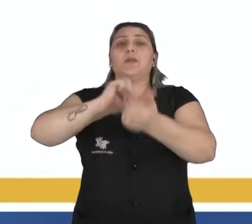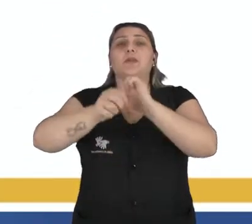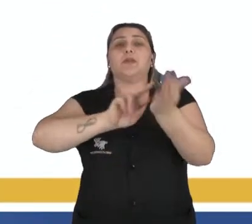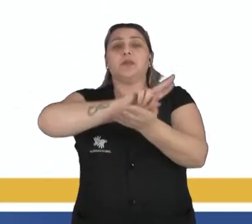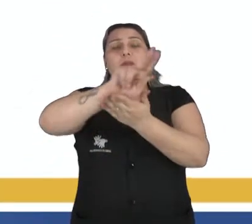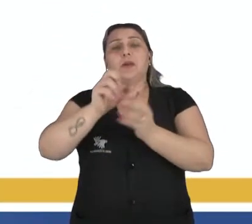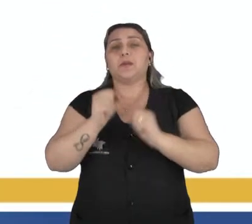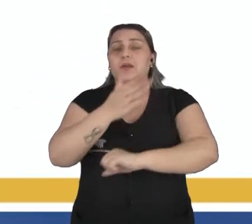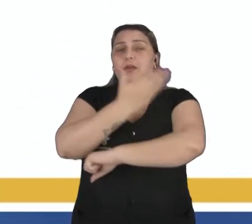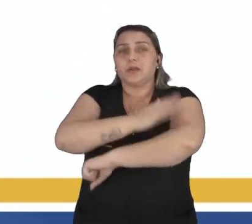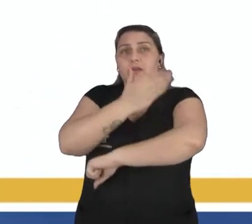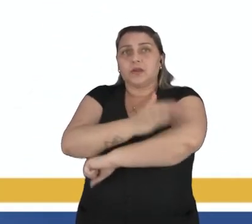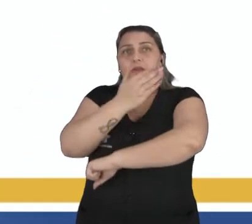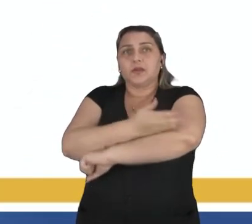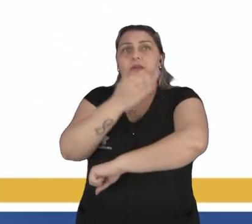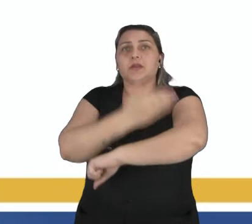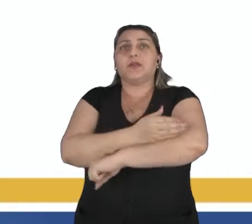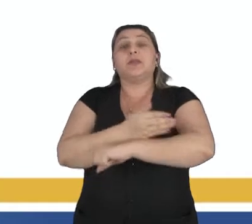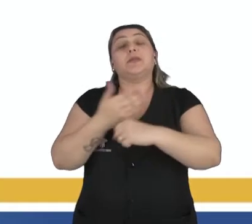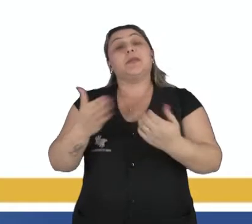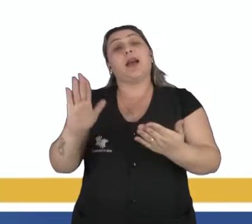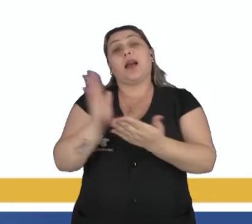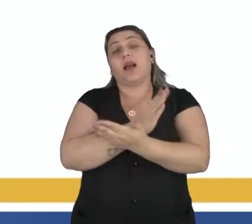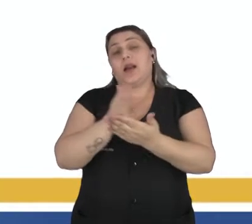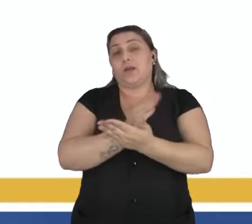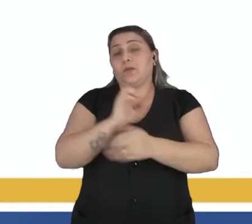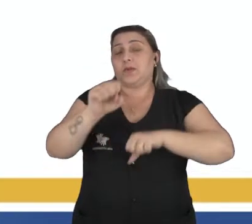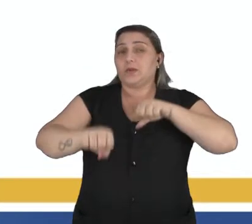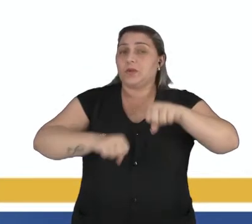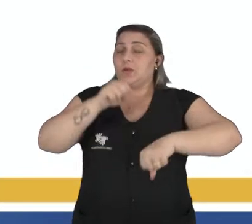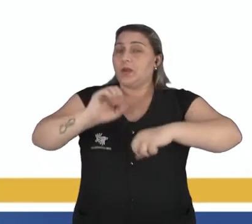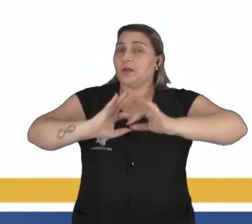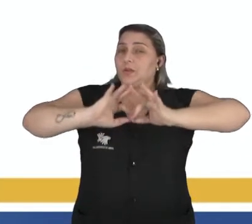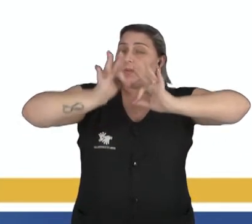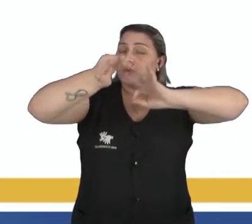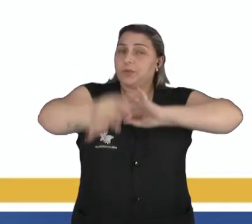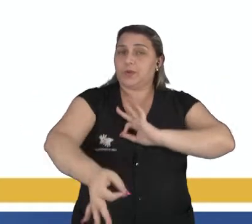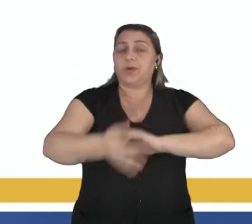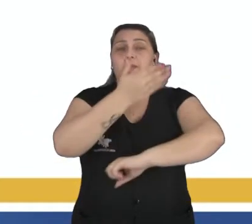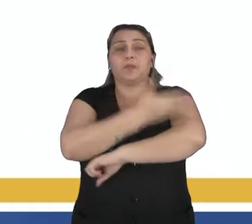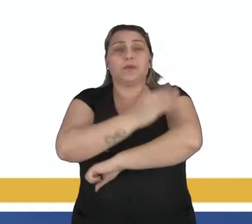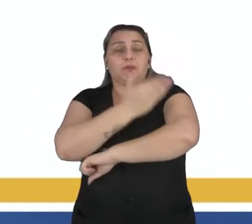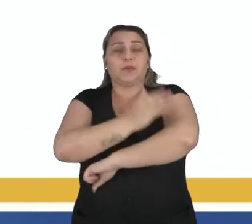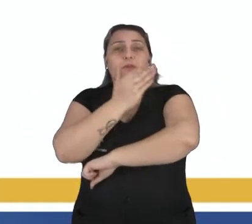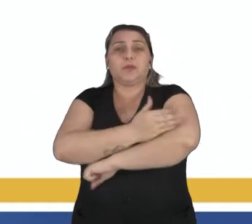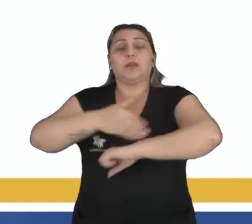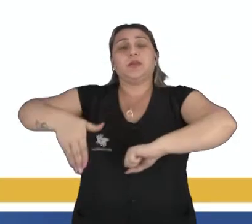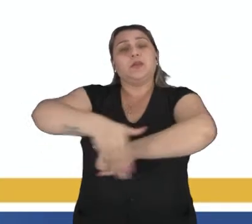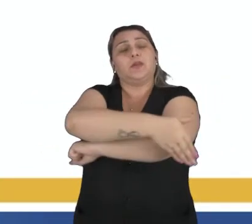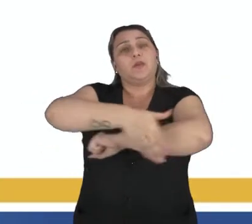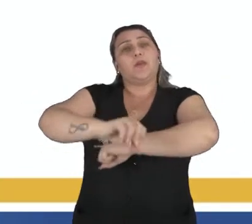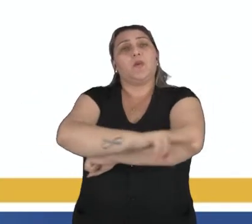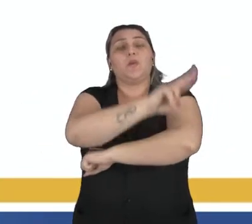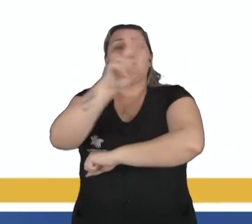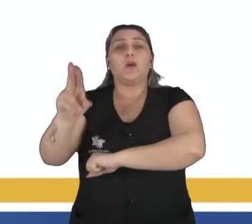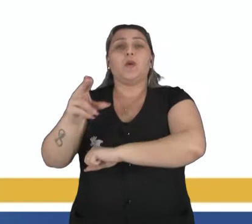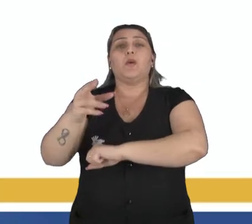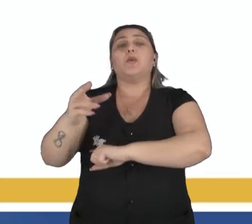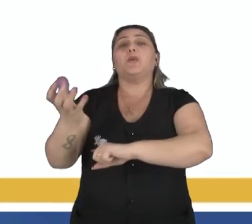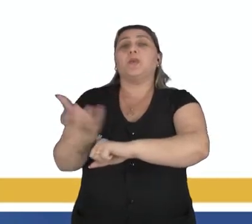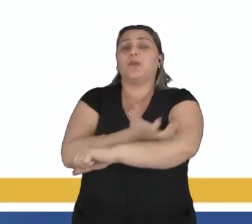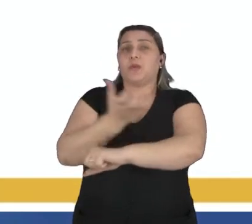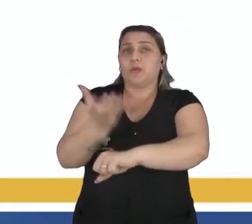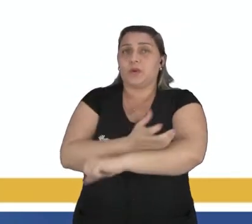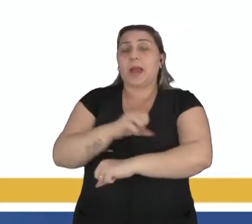atletismo é praticado em estádios, com exceção de algumas corridas de longa distância, praticadas em vias públicas ou no campo,